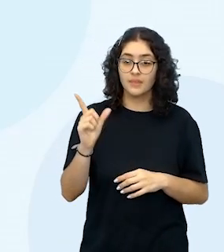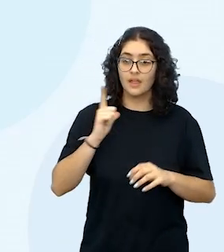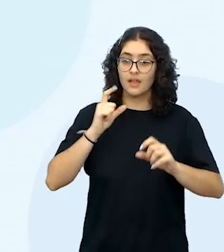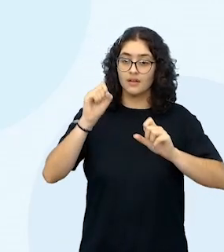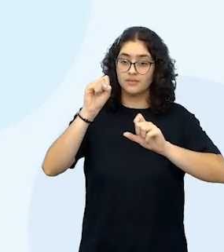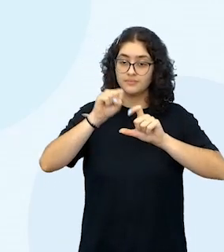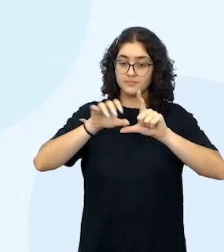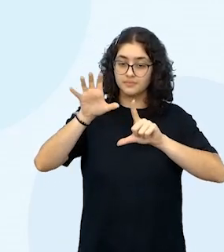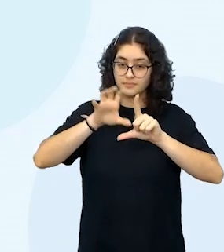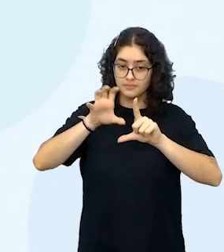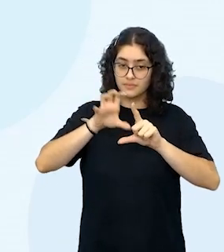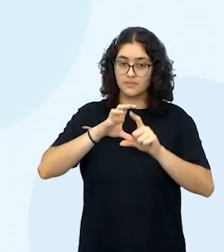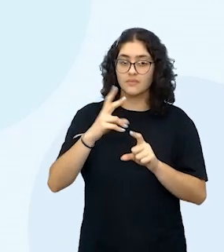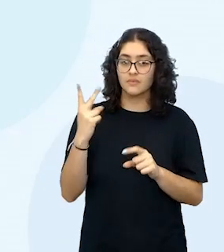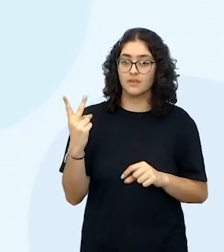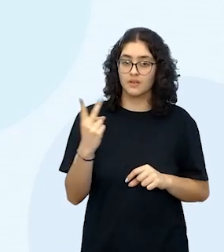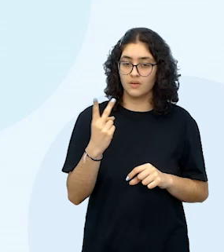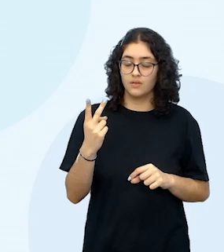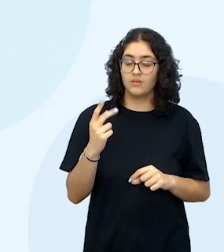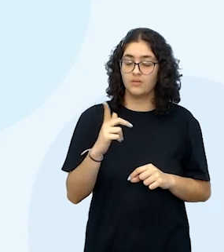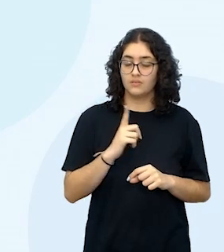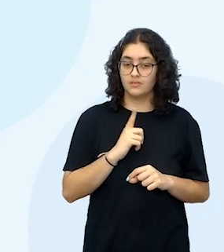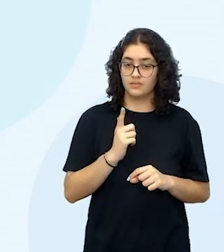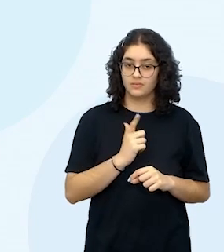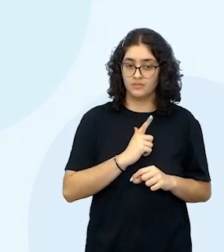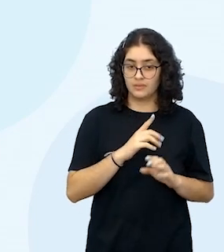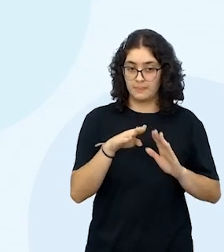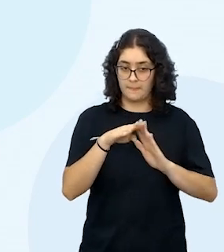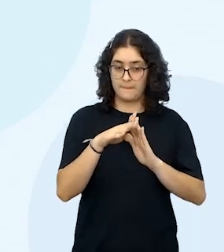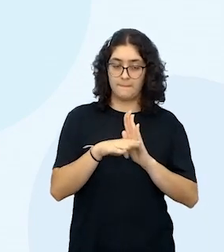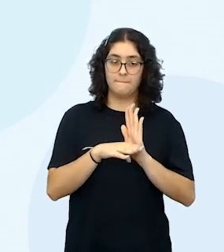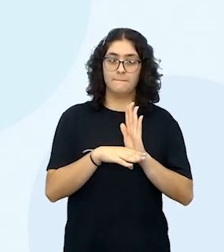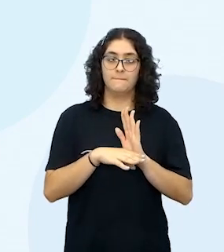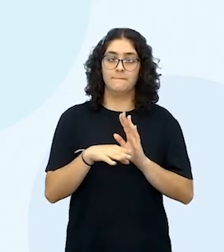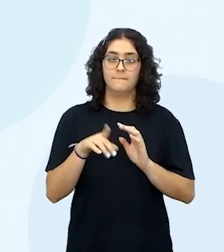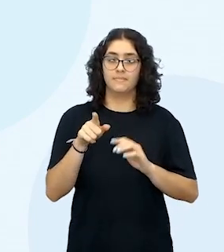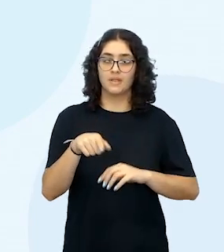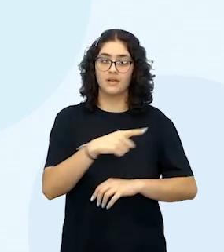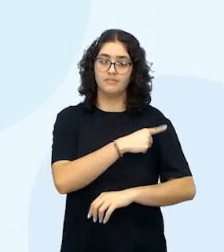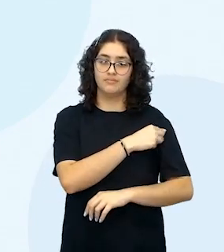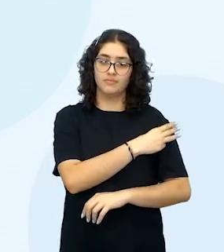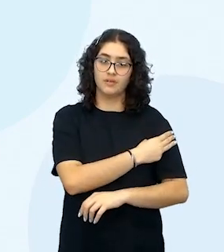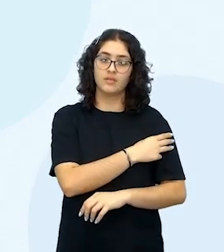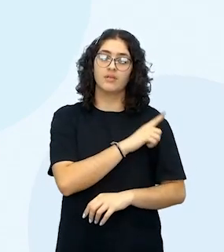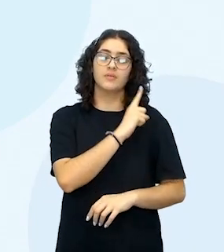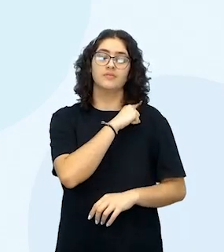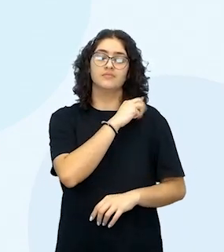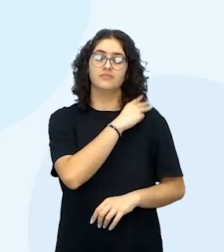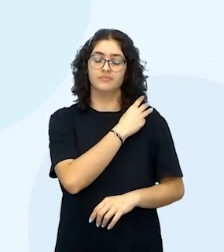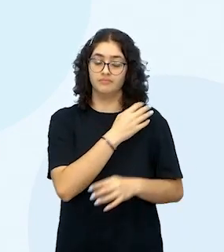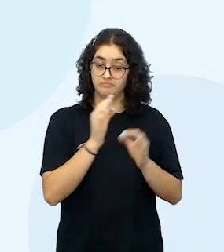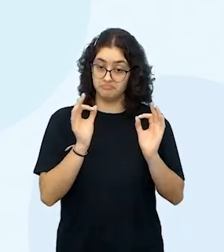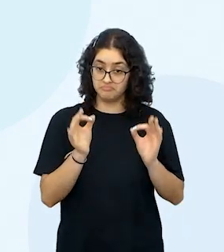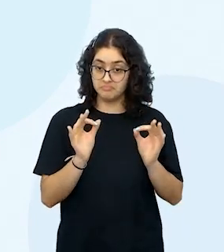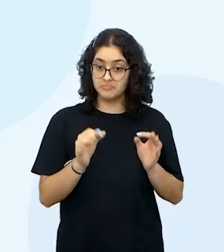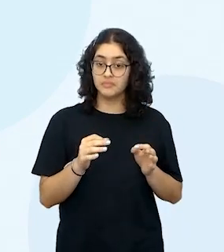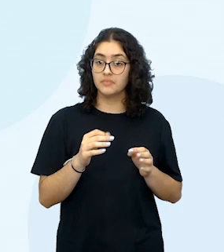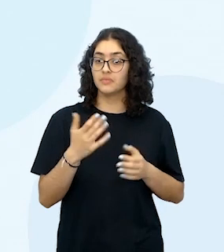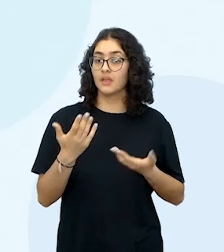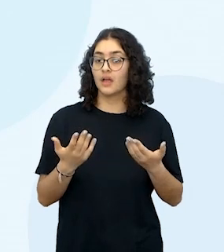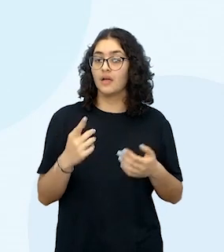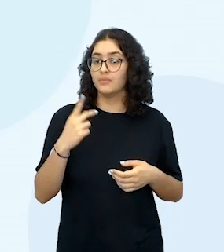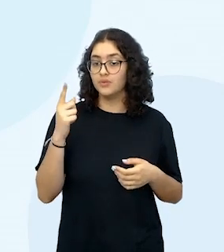Code dos dois, do currículo, tanto da etapa da educação infantil e do ensino fundamental, quanto a etapa do ensino médio, caso alguém,